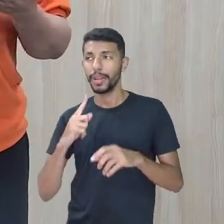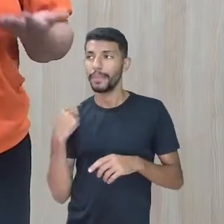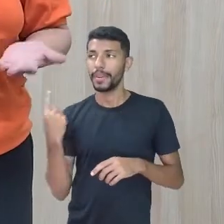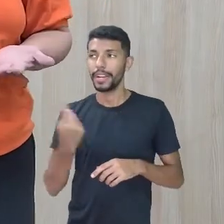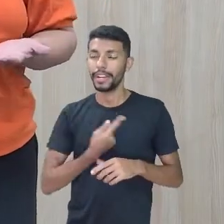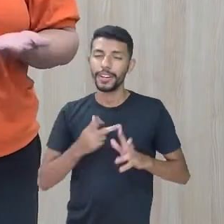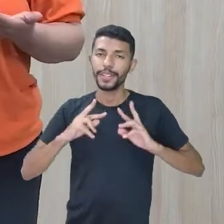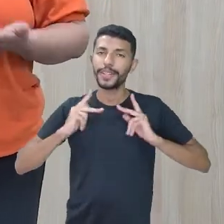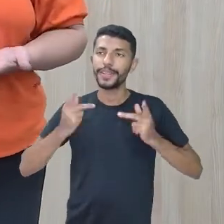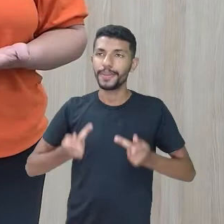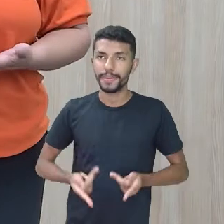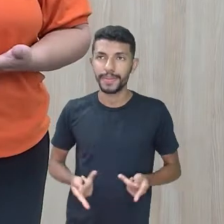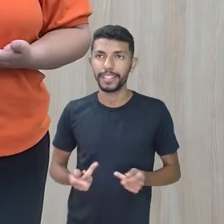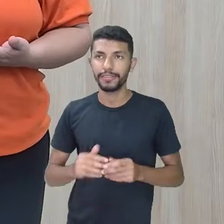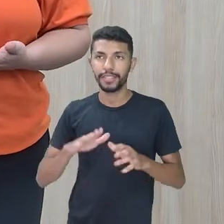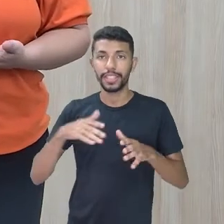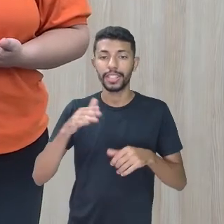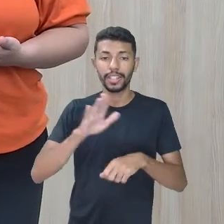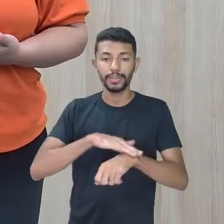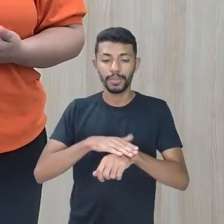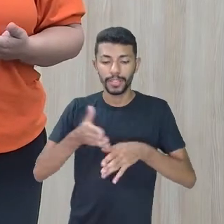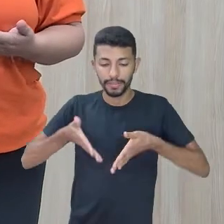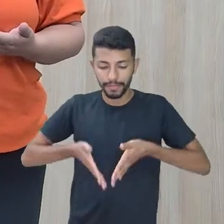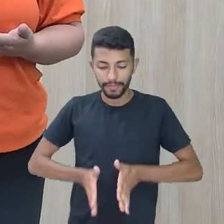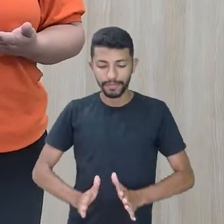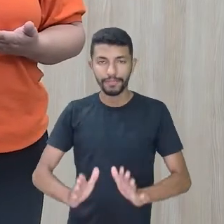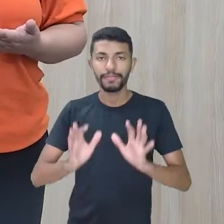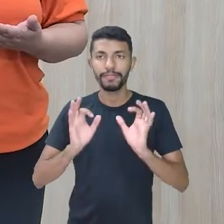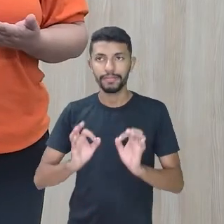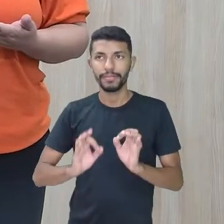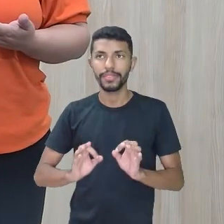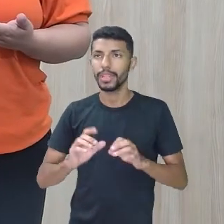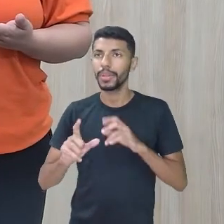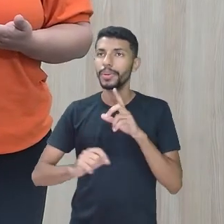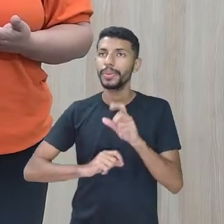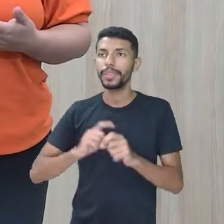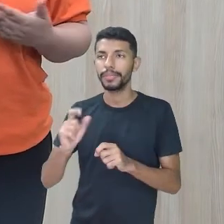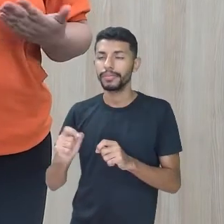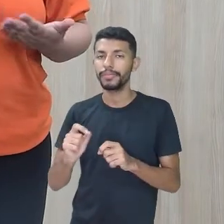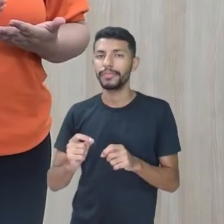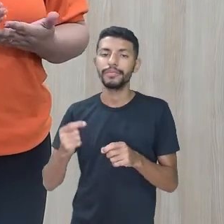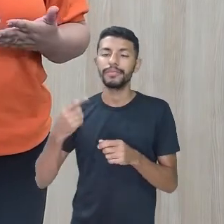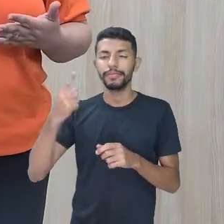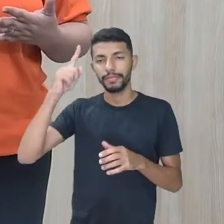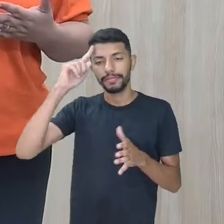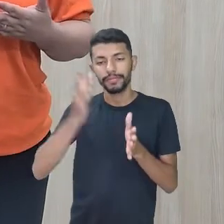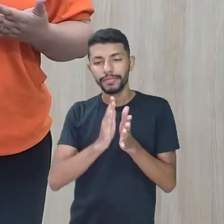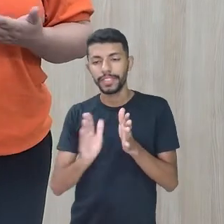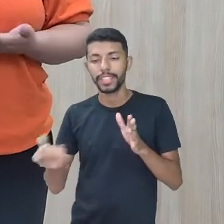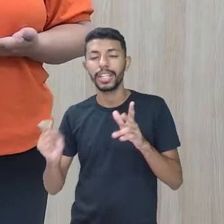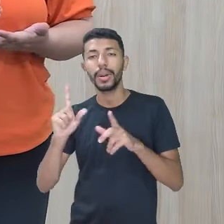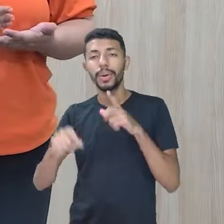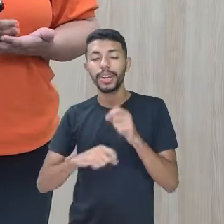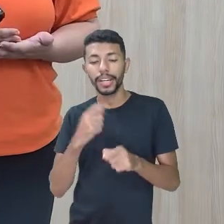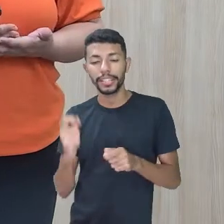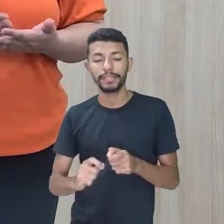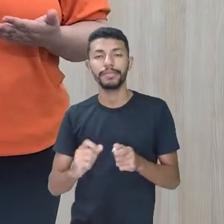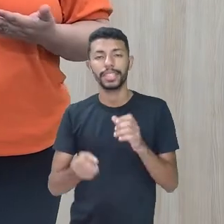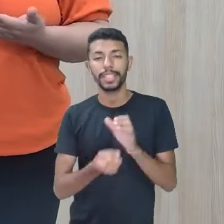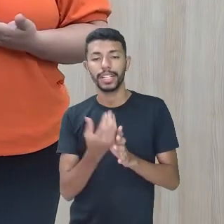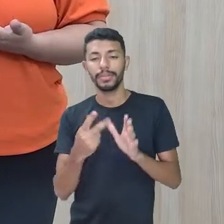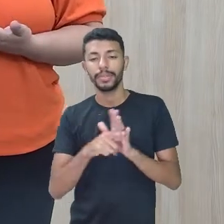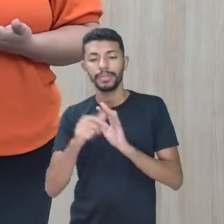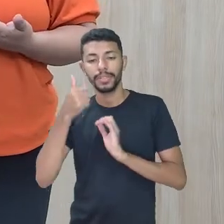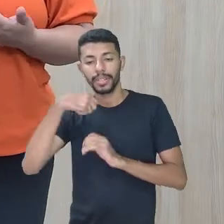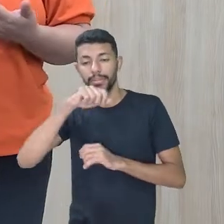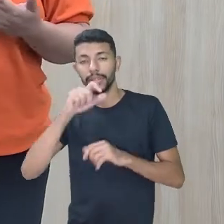seres humanos, desde o nosso nascimento. Essa rotina que é constituída pela mãe desde o seu nascimento, com